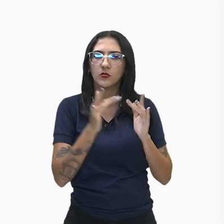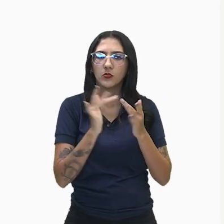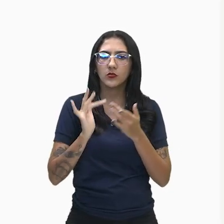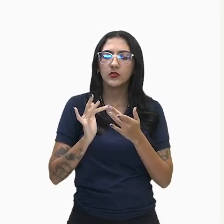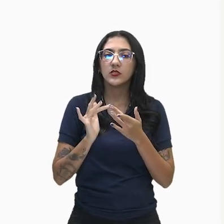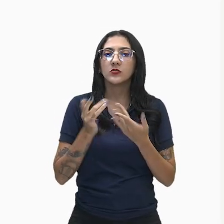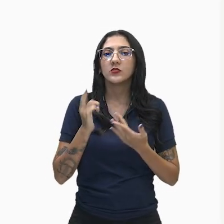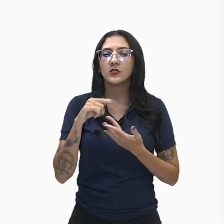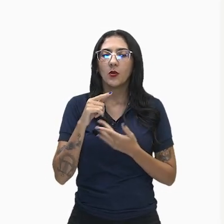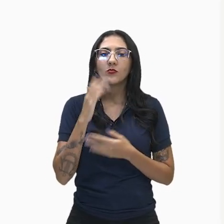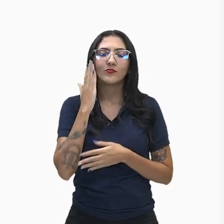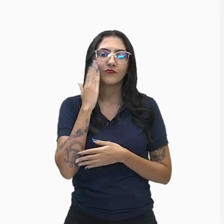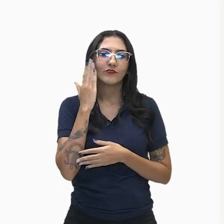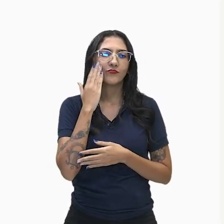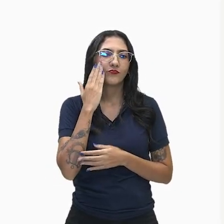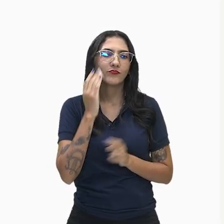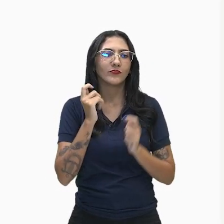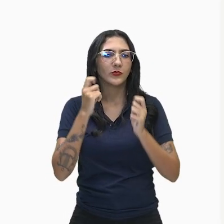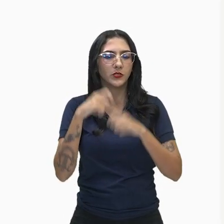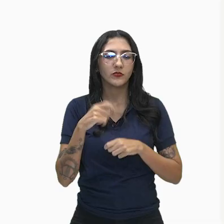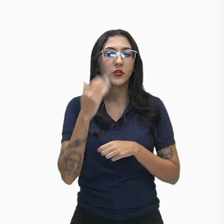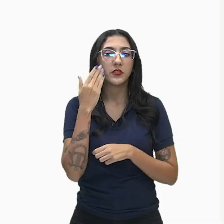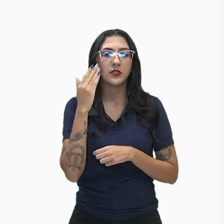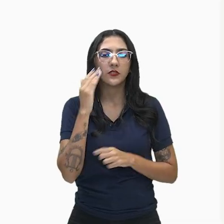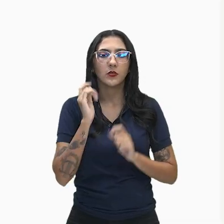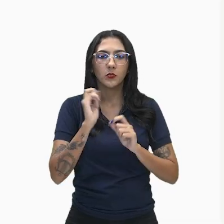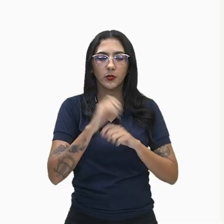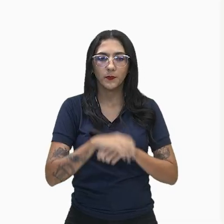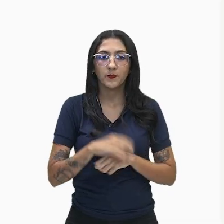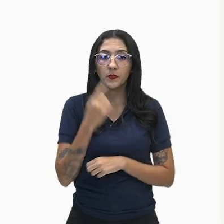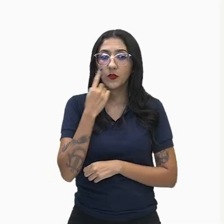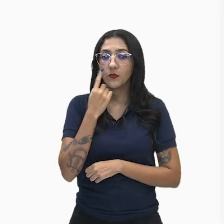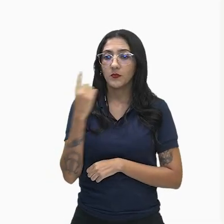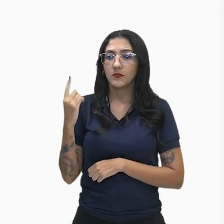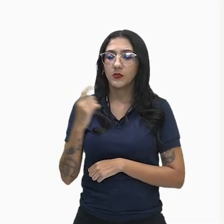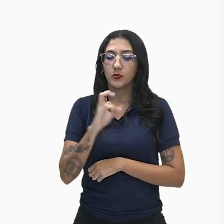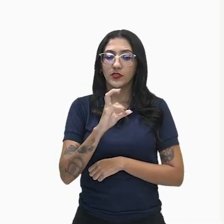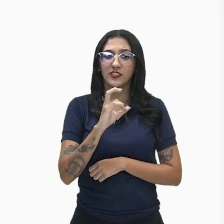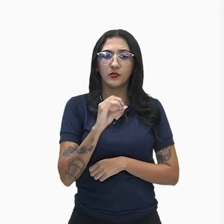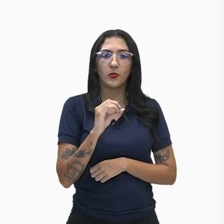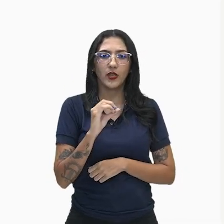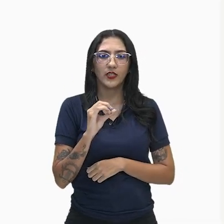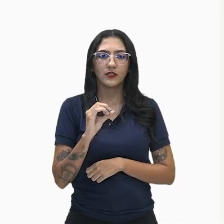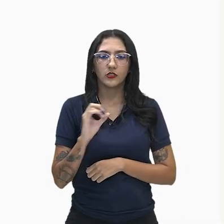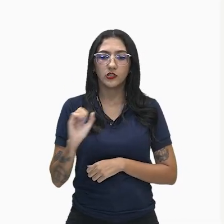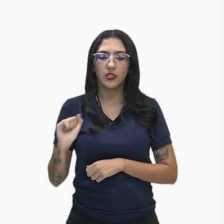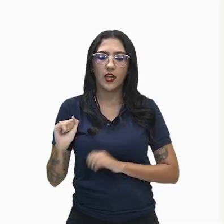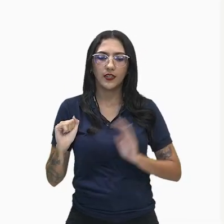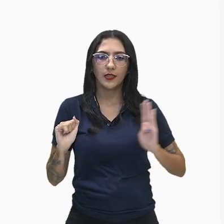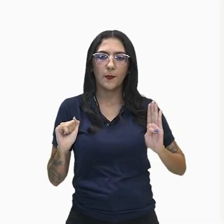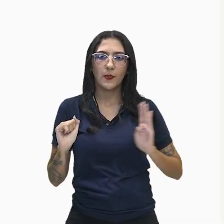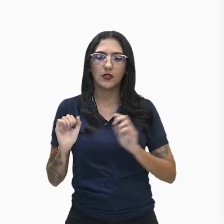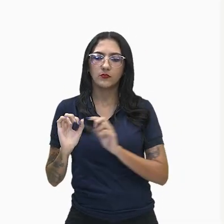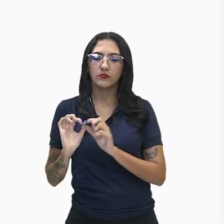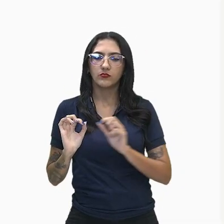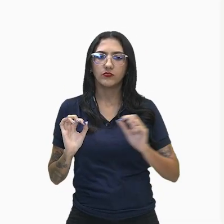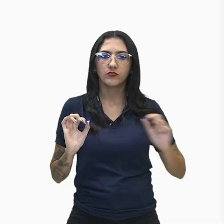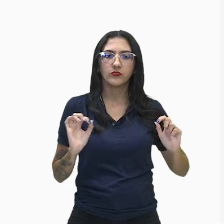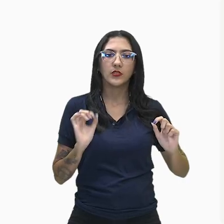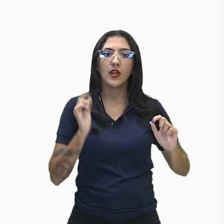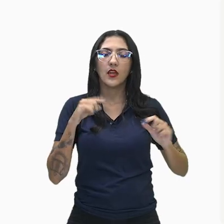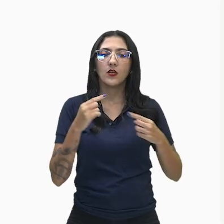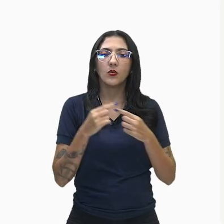você aceitar que este valor aqui, ó, 50 km, ele equivale à hipotenusa desse